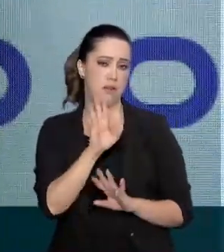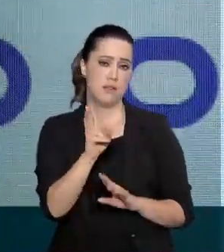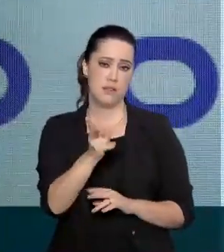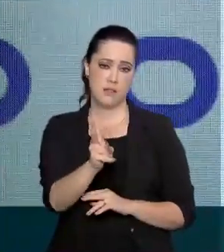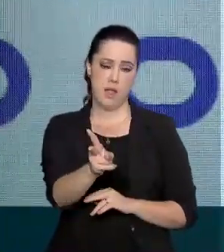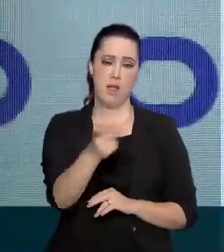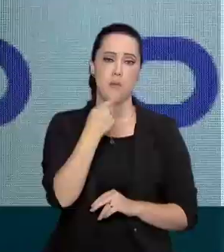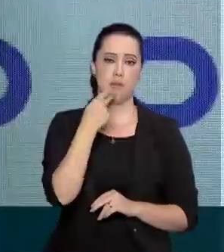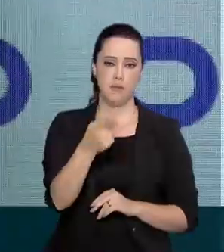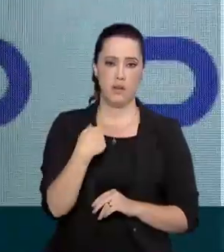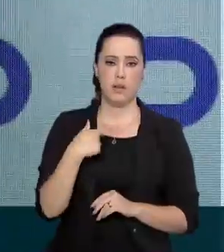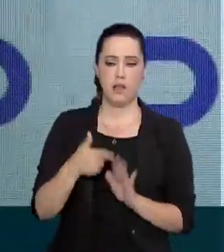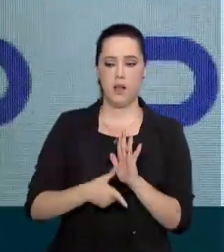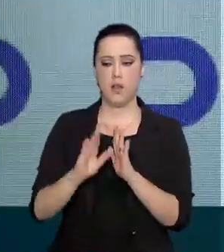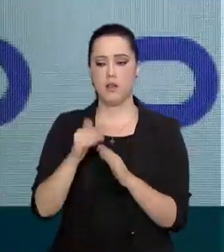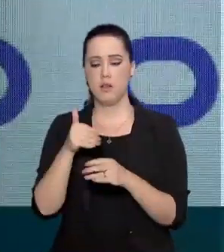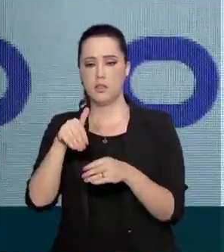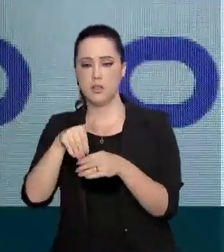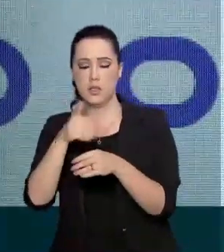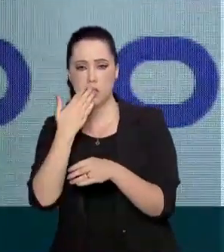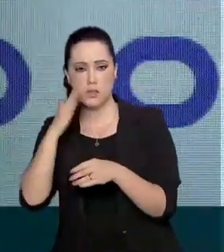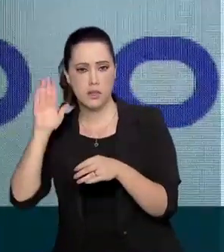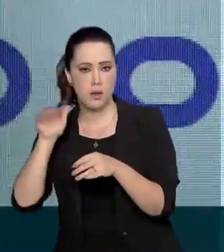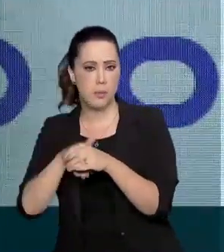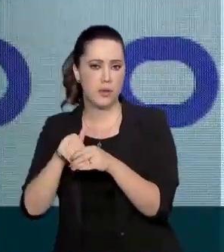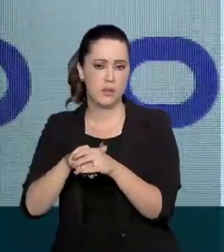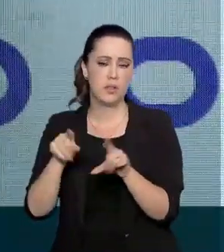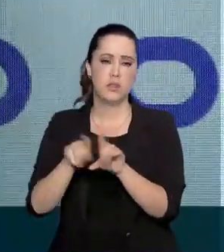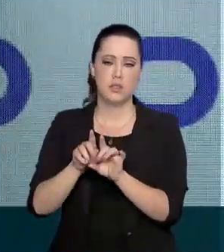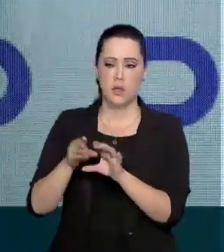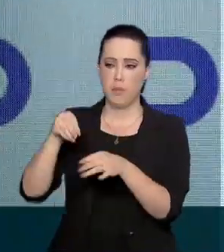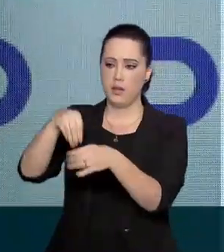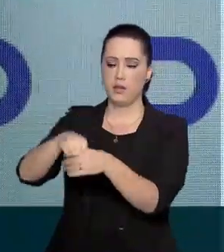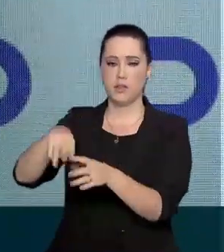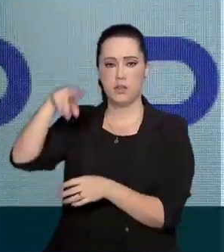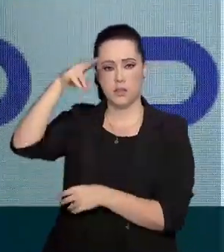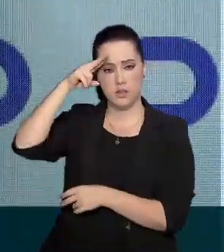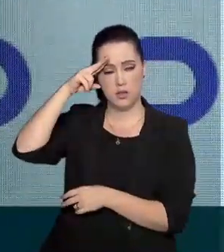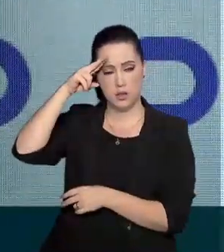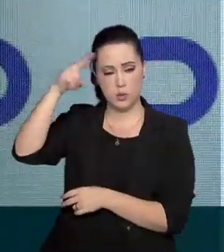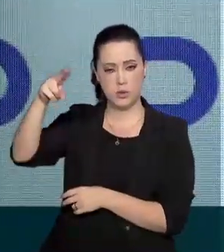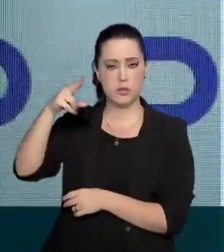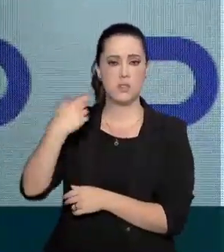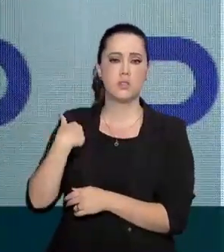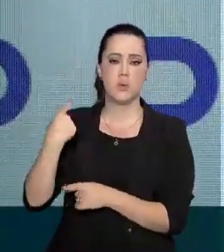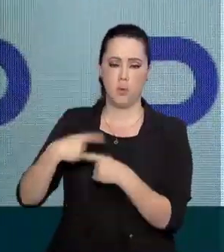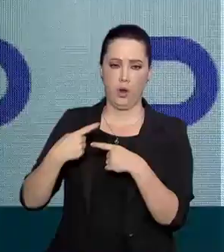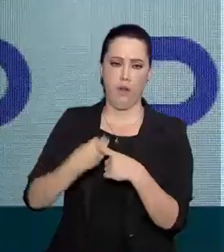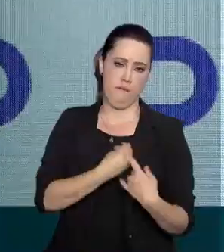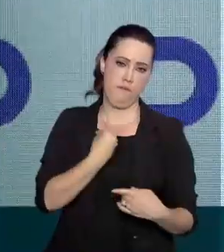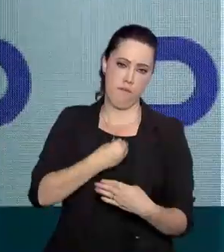disse, durante minha pré-campanha e minha vida de capitão do Exército também, que andei pela fronteira,